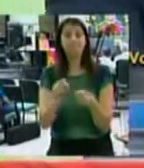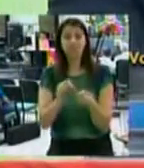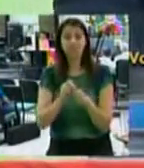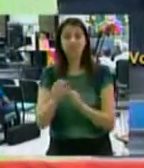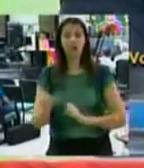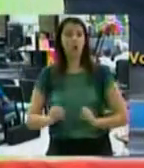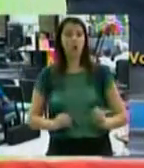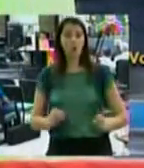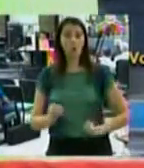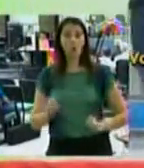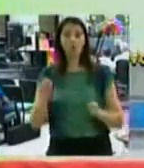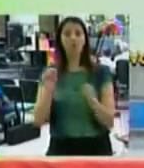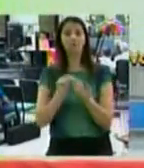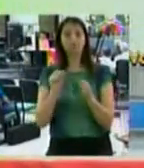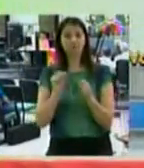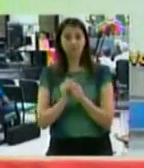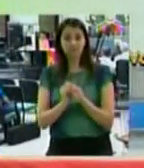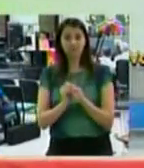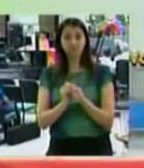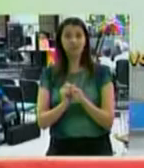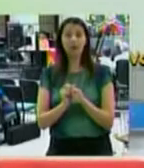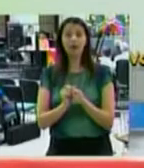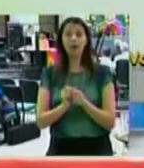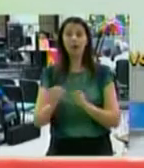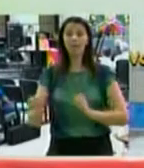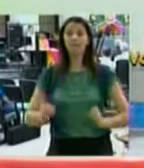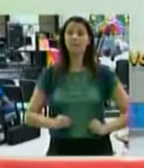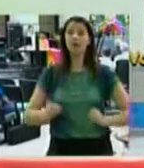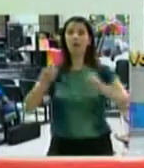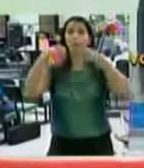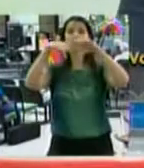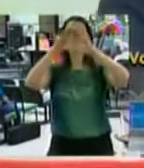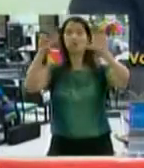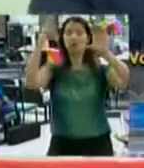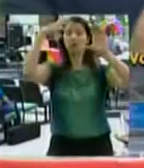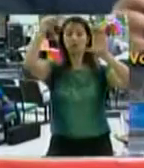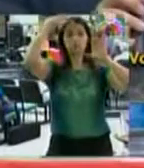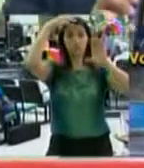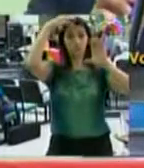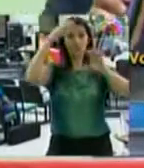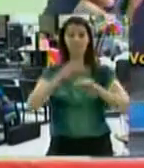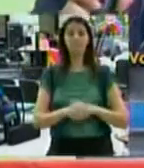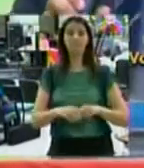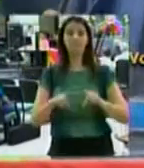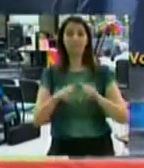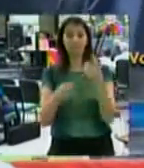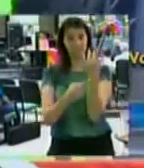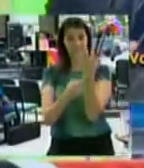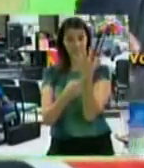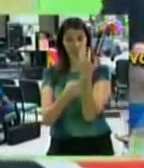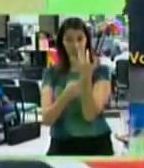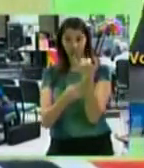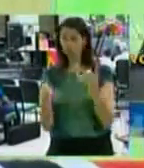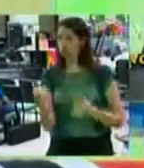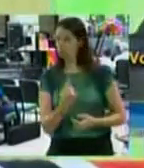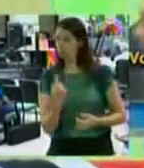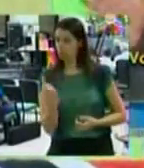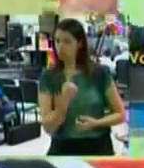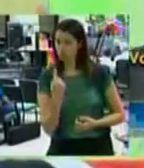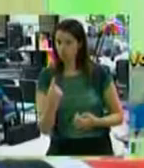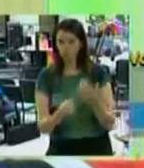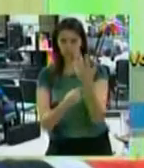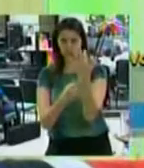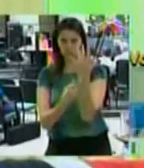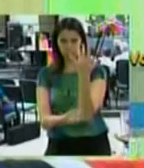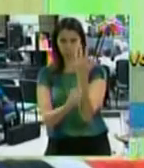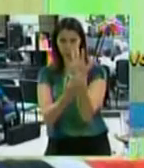fazem em prol do reino de Deus. Só que candeia não funciona sozinha. Candeia